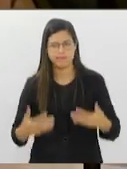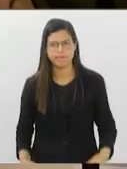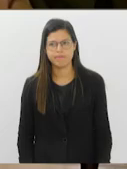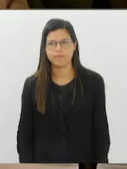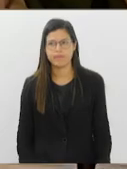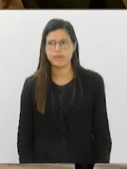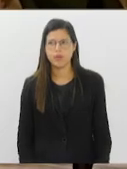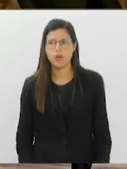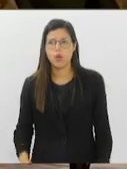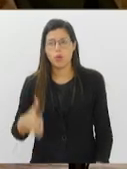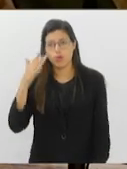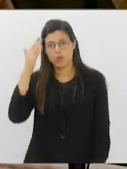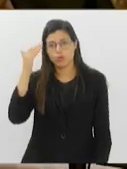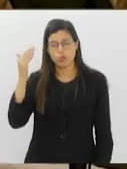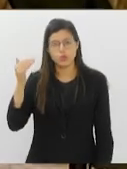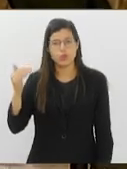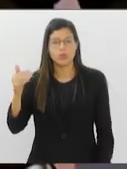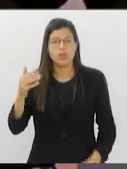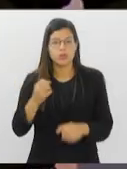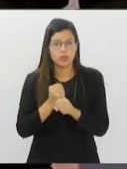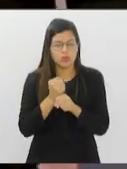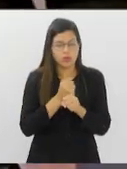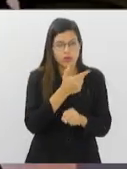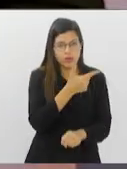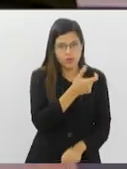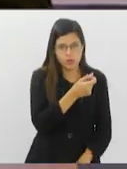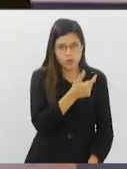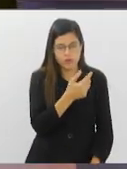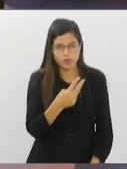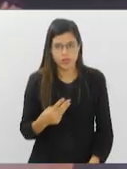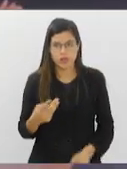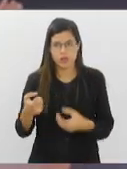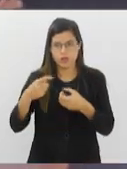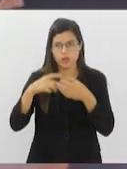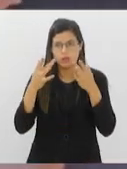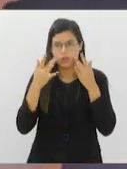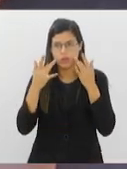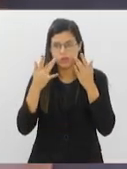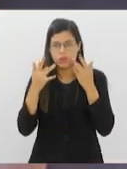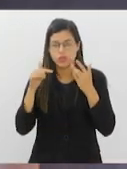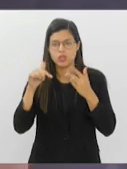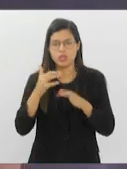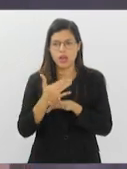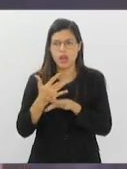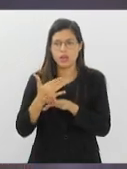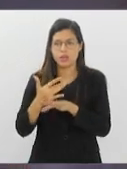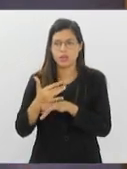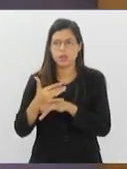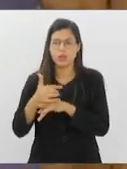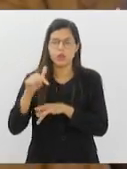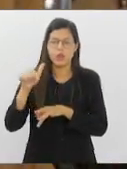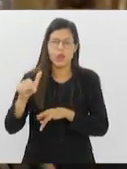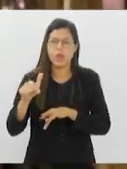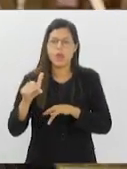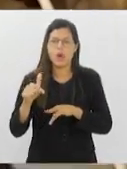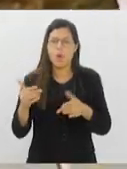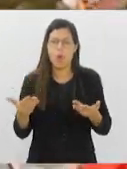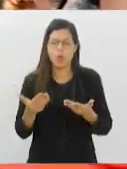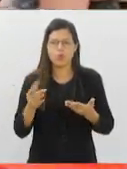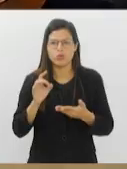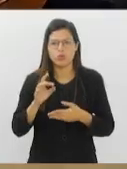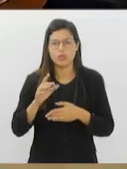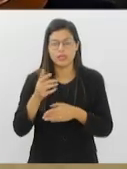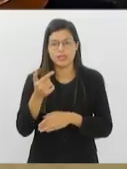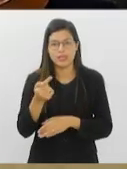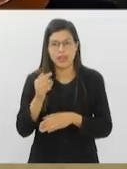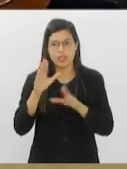Devido ao grande sucesso de público em 2023, está de volta ao Teatro Municipal a apresentação Negro Spirituals, apenas hoje, às 7 da